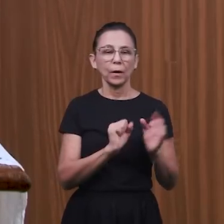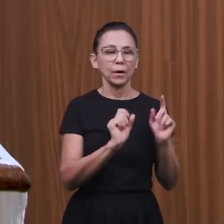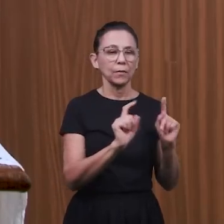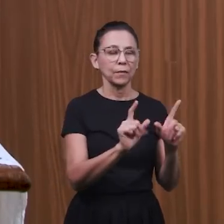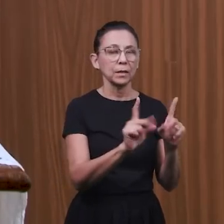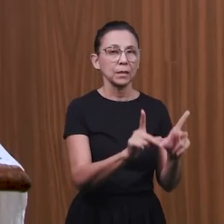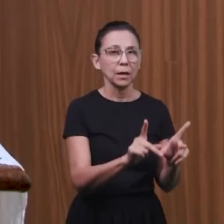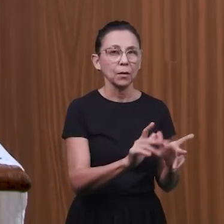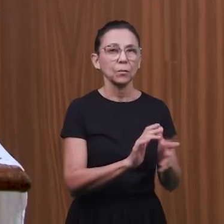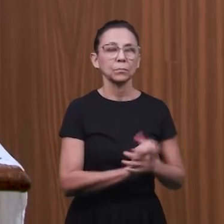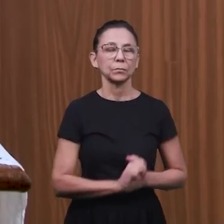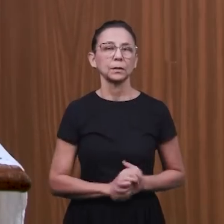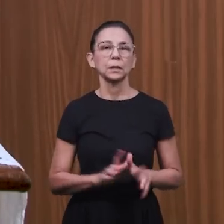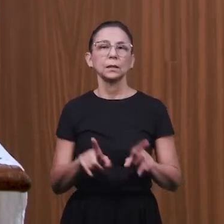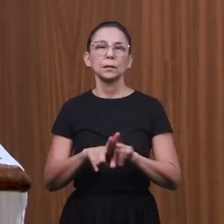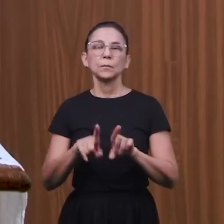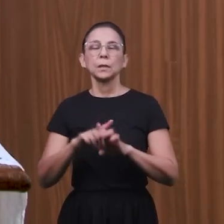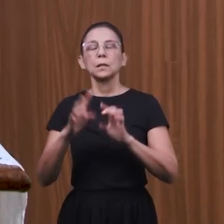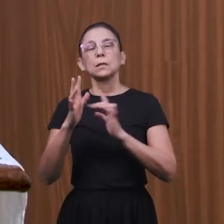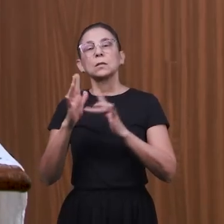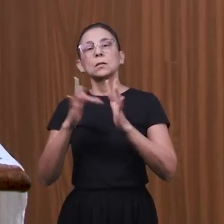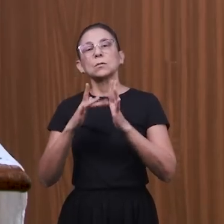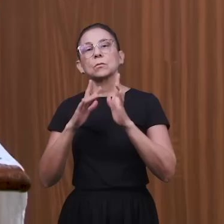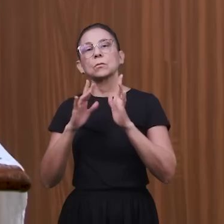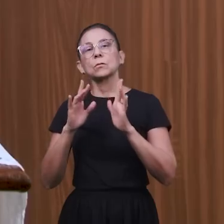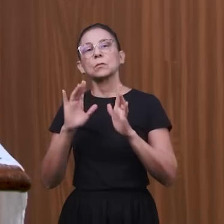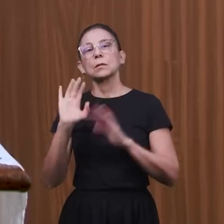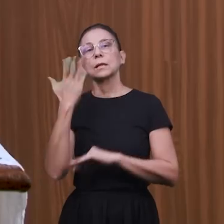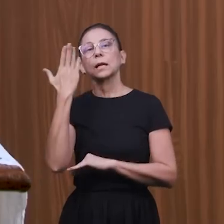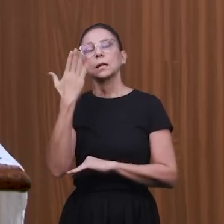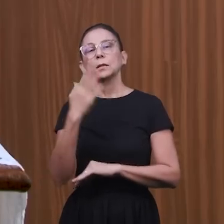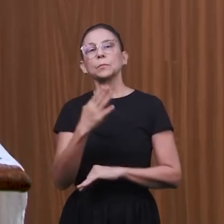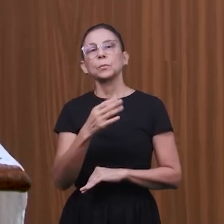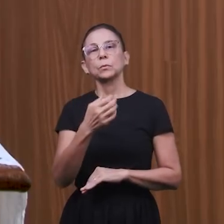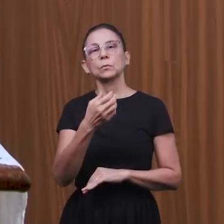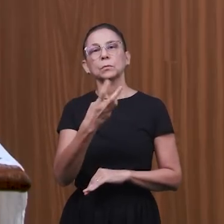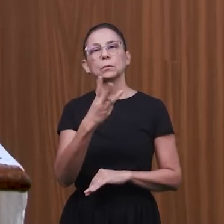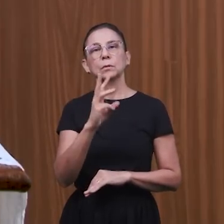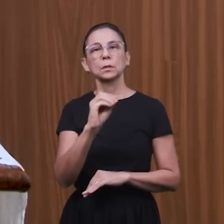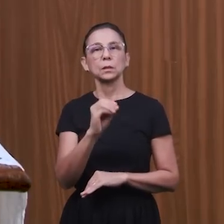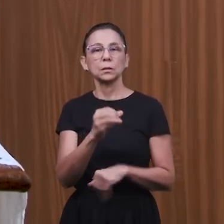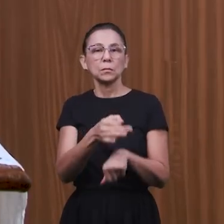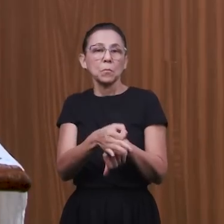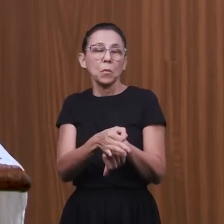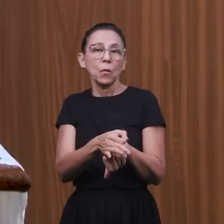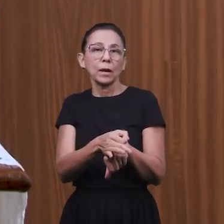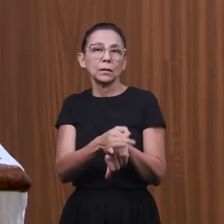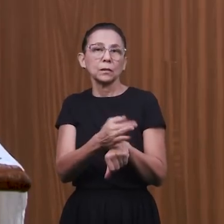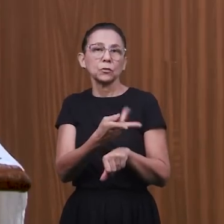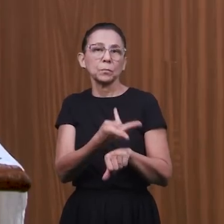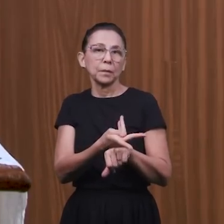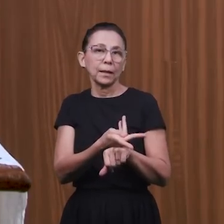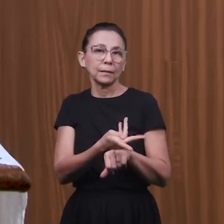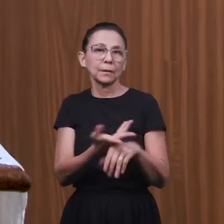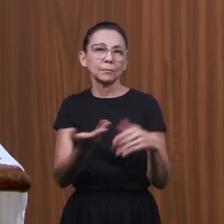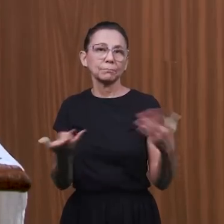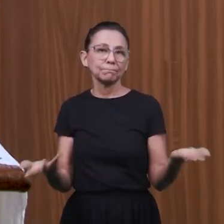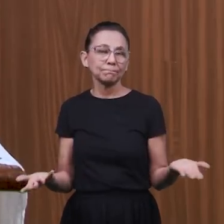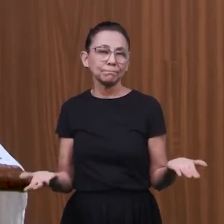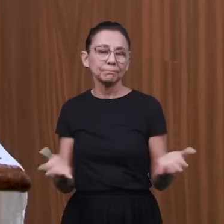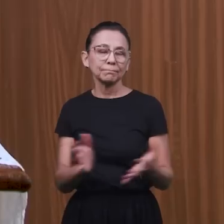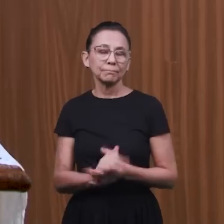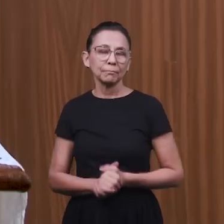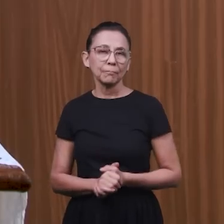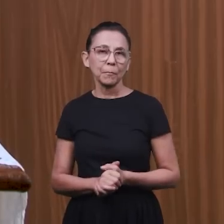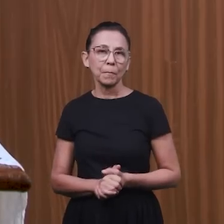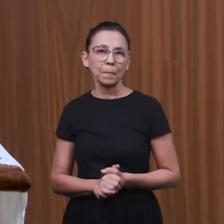por 30 moedas de prata. Mas José foi aquele que, quando foi parar no Egito, foi lançado no calabouço.